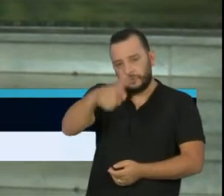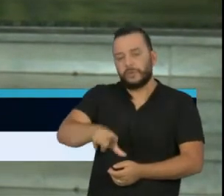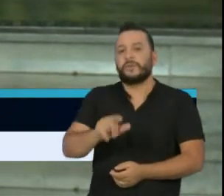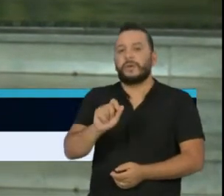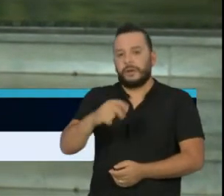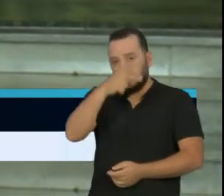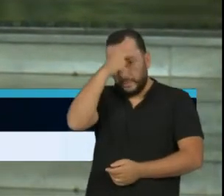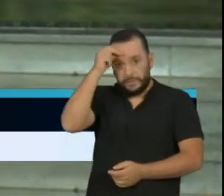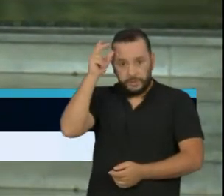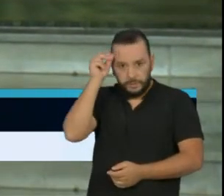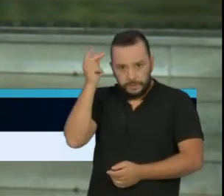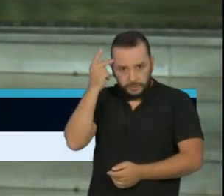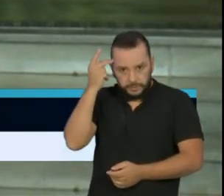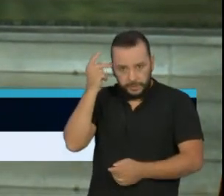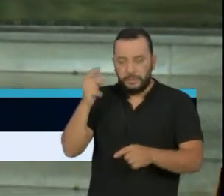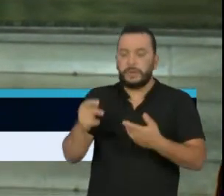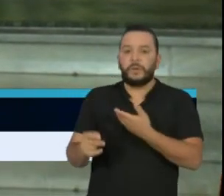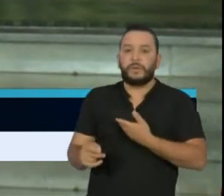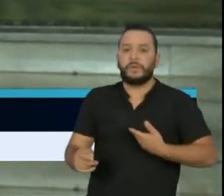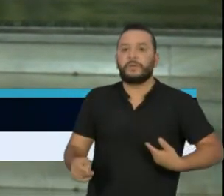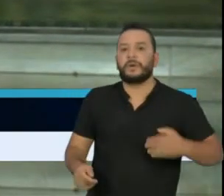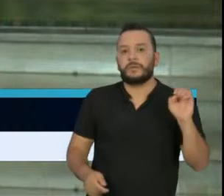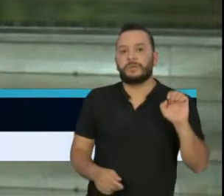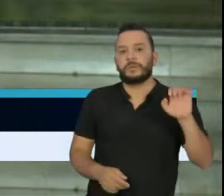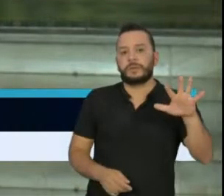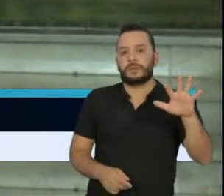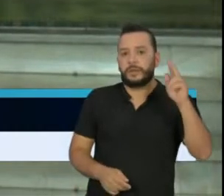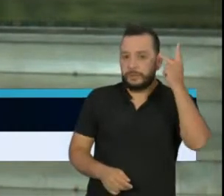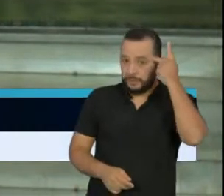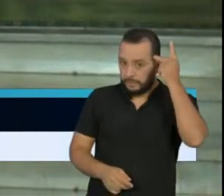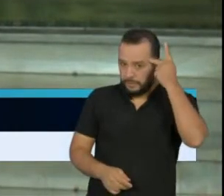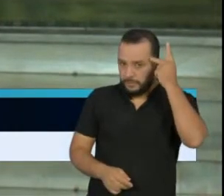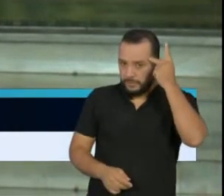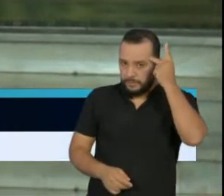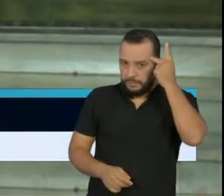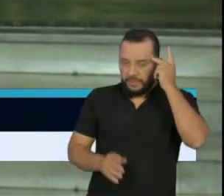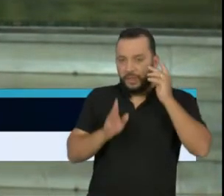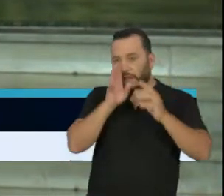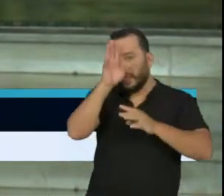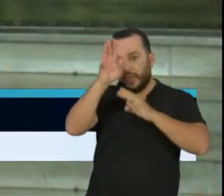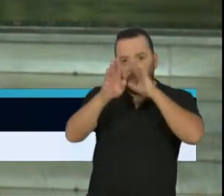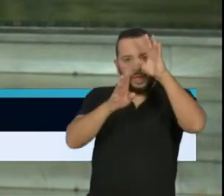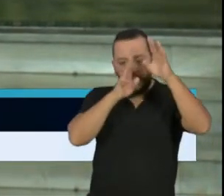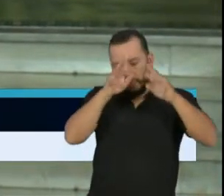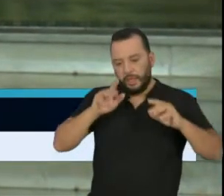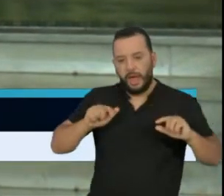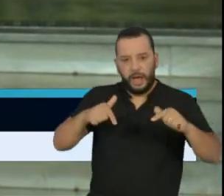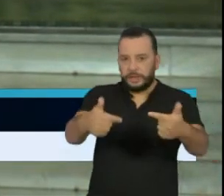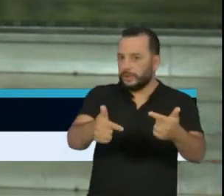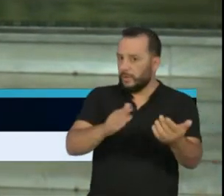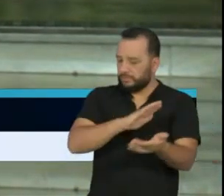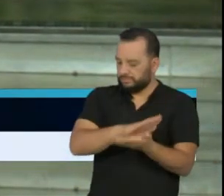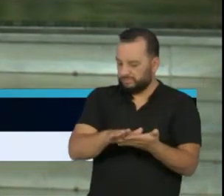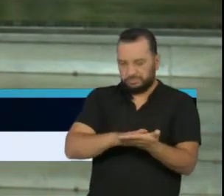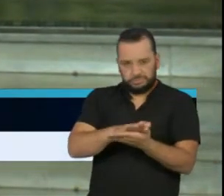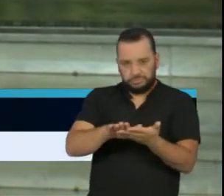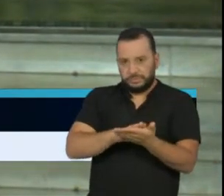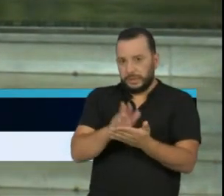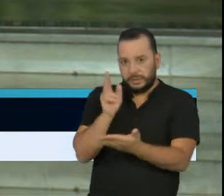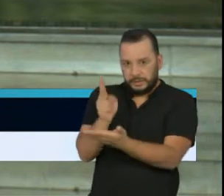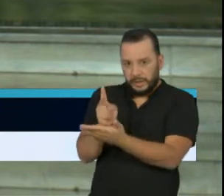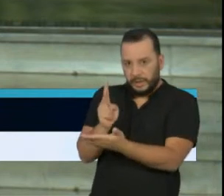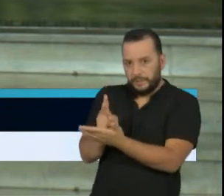Estado, não darão nenhum passo, não tomarão nenhuma medida sem o respaldo da saúde e